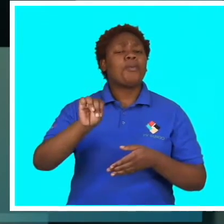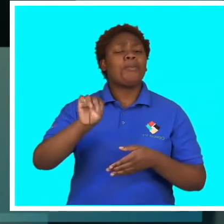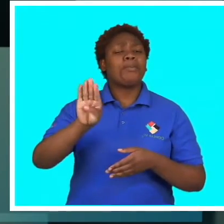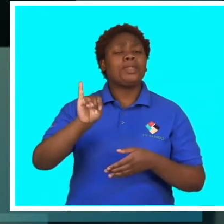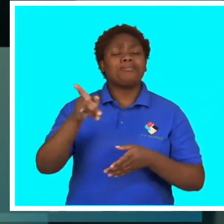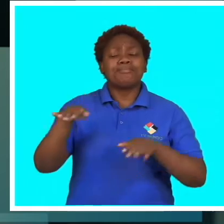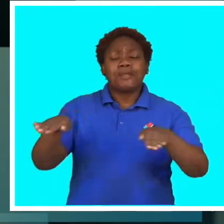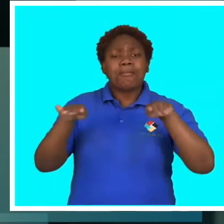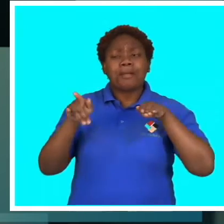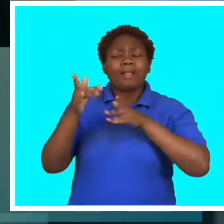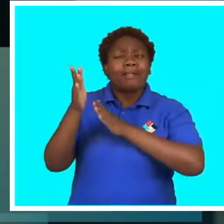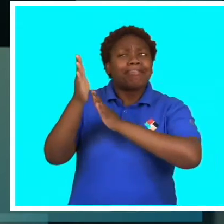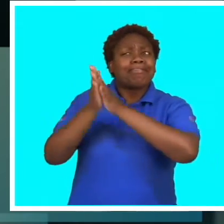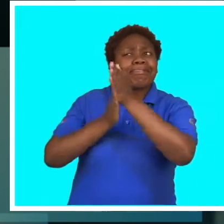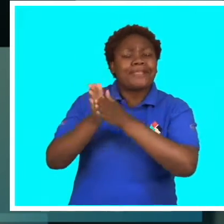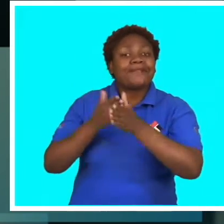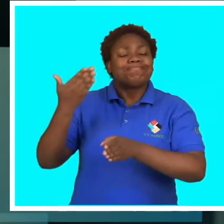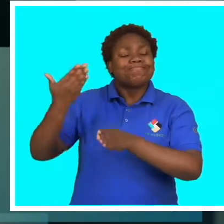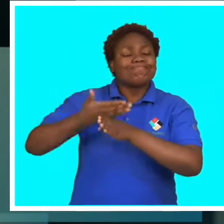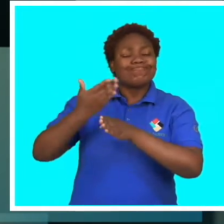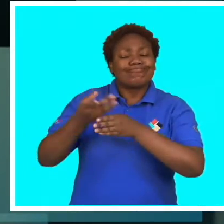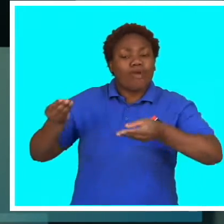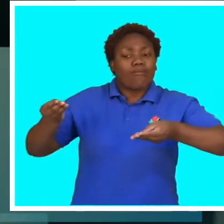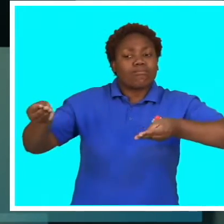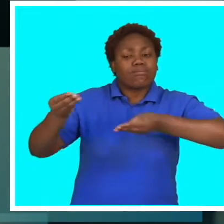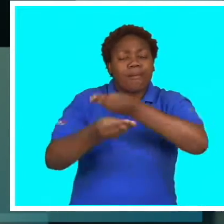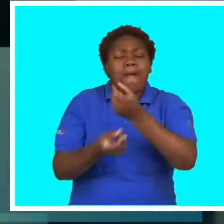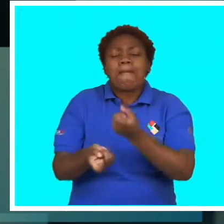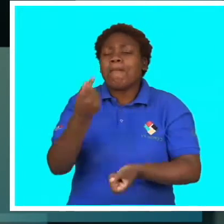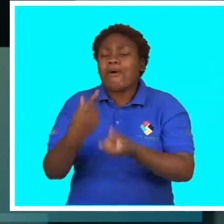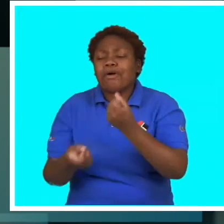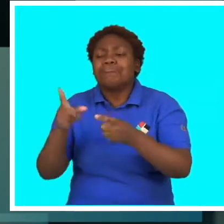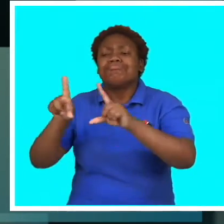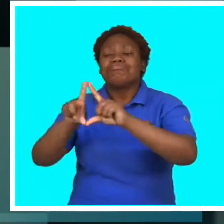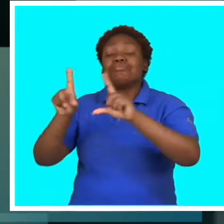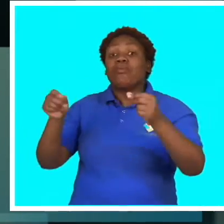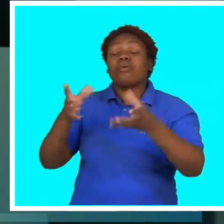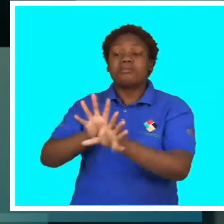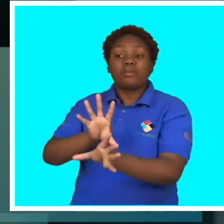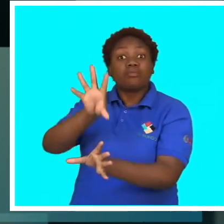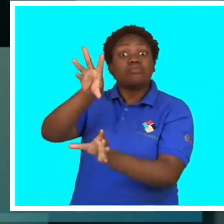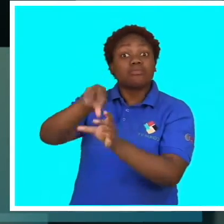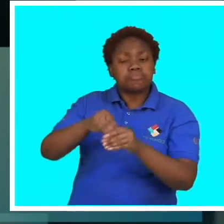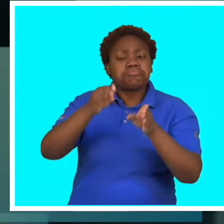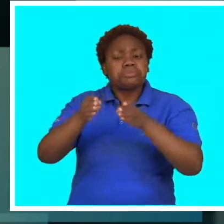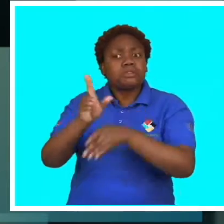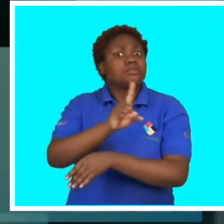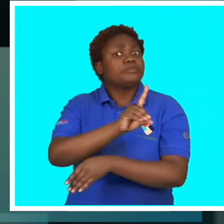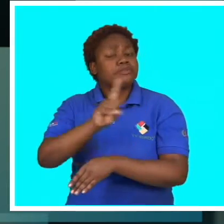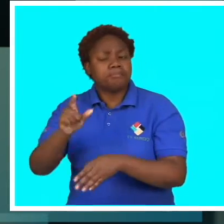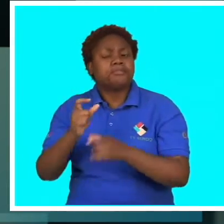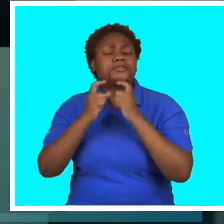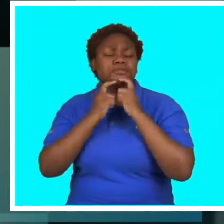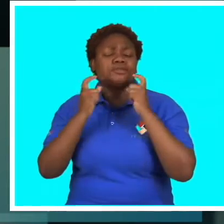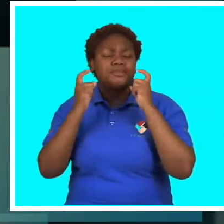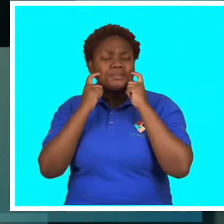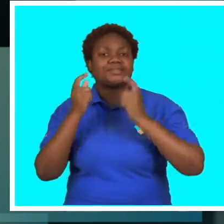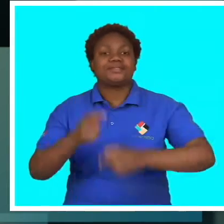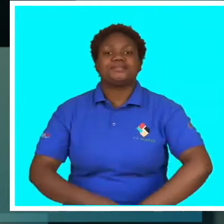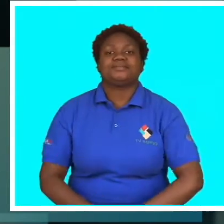Rumba aproveitou a ocasião para partilhar algumas práticas zimbabueanas que podem ser aplicadas em Moçambique sobre as pessoas com